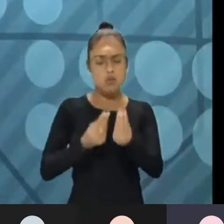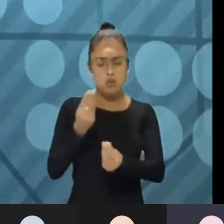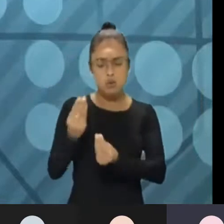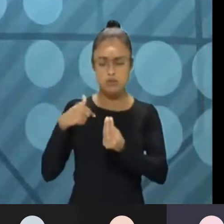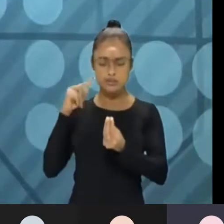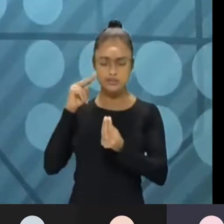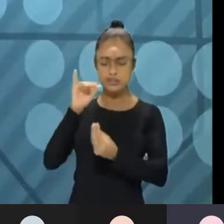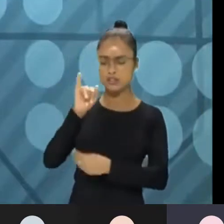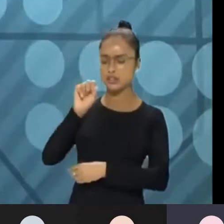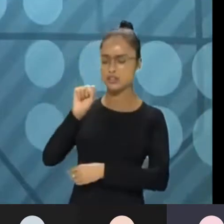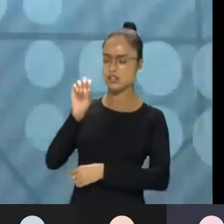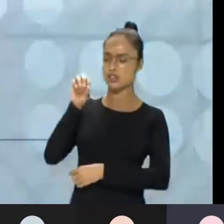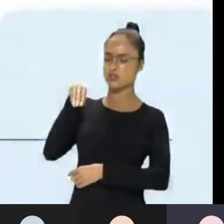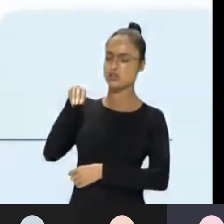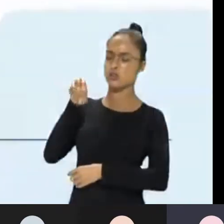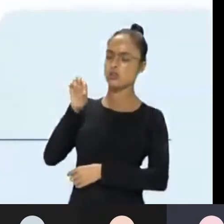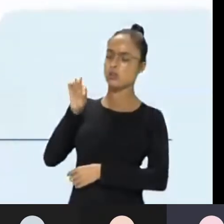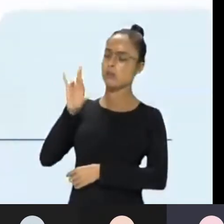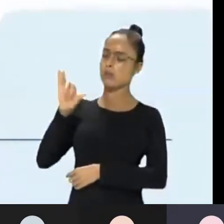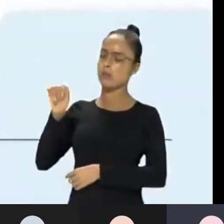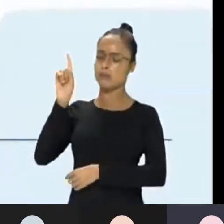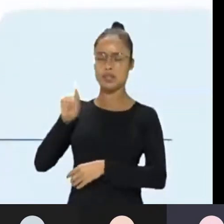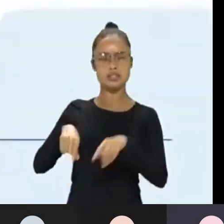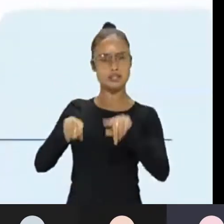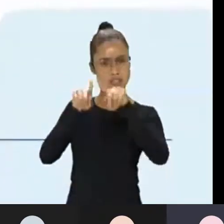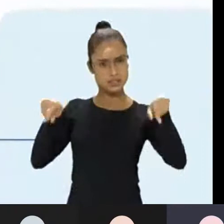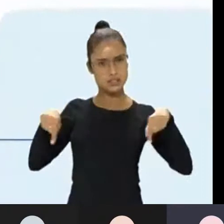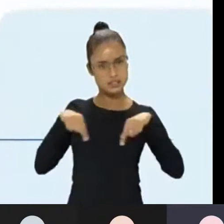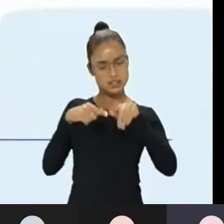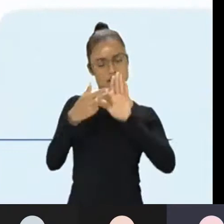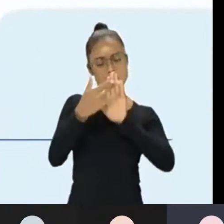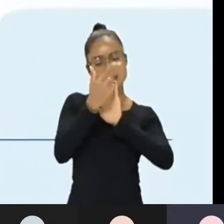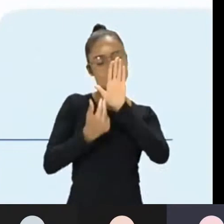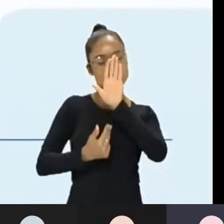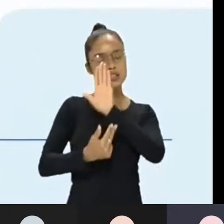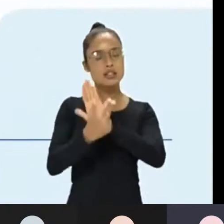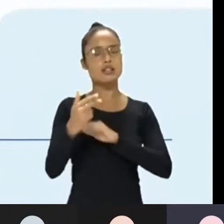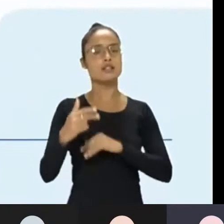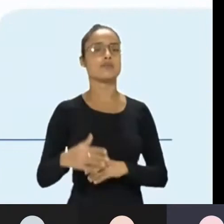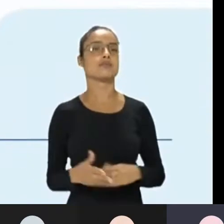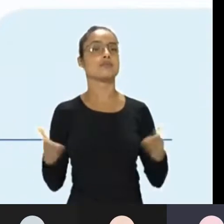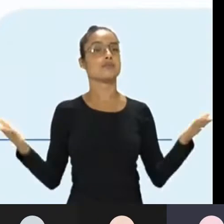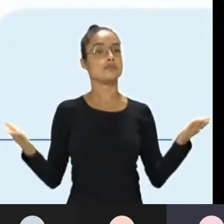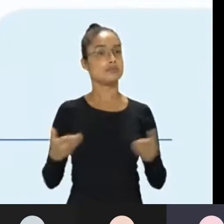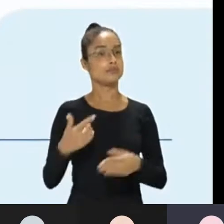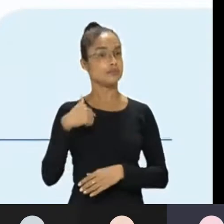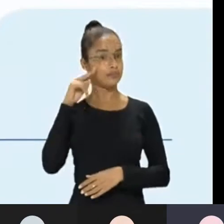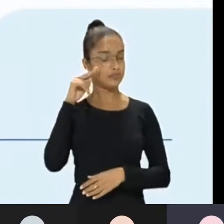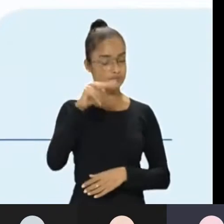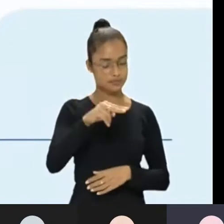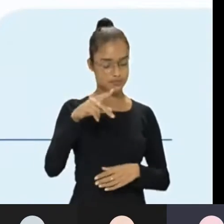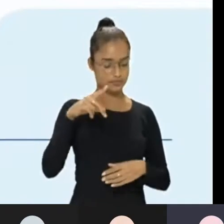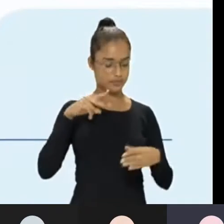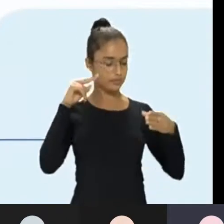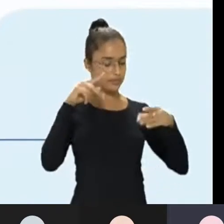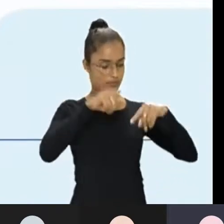seria a isometria dele. Então, acompanhe no slide. O primeiro exercício que nós temos aqui as 3 vistas do